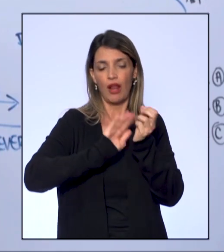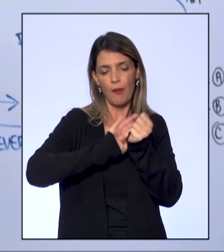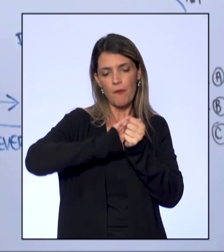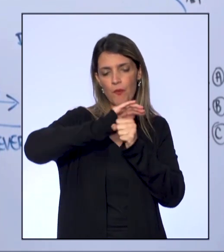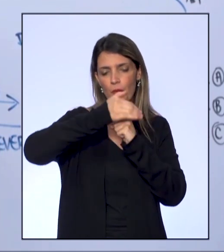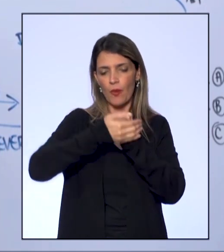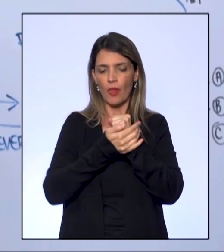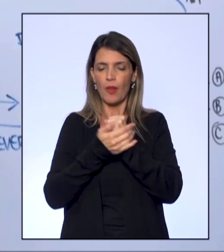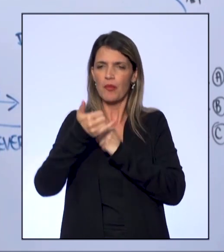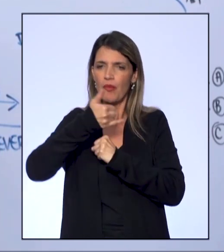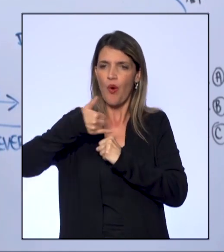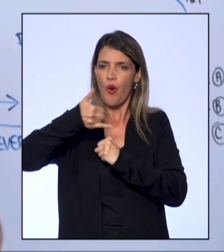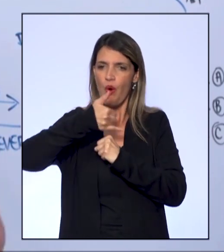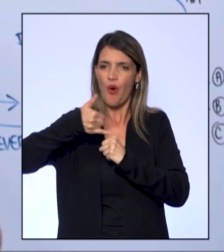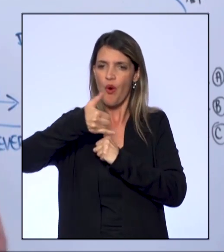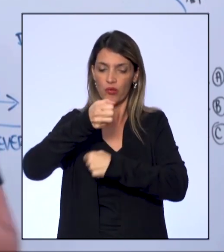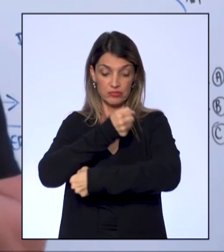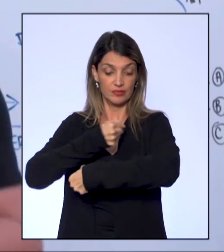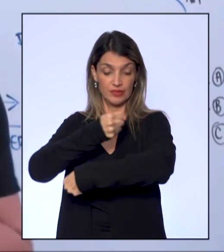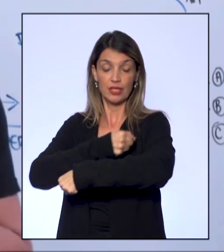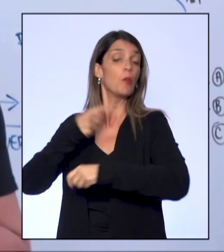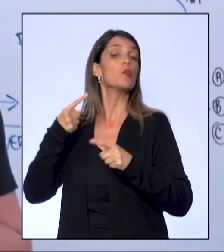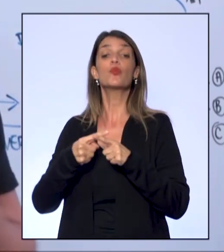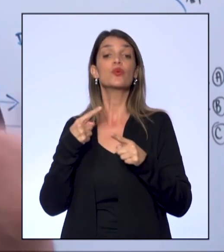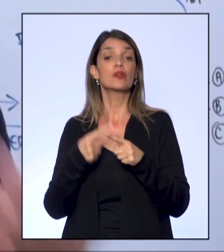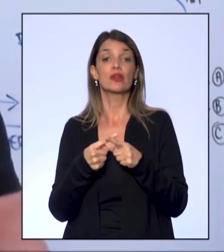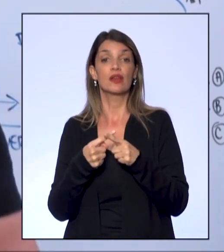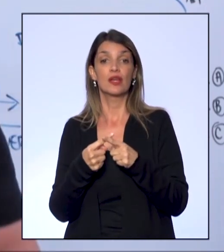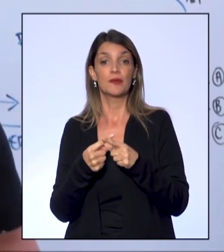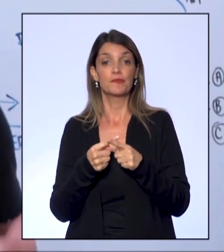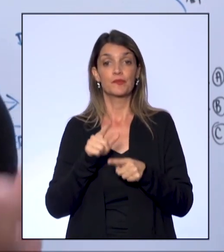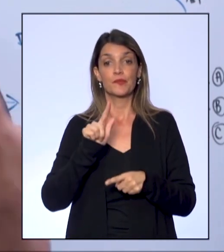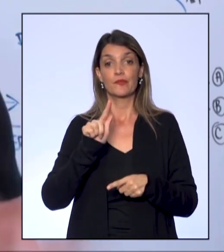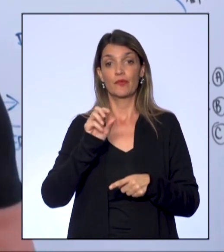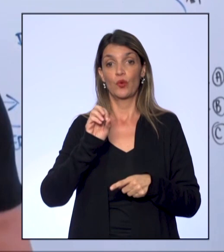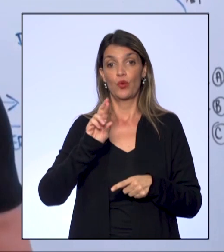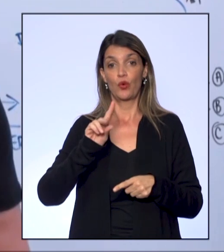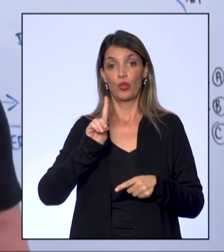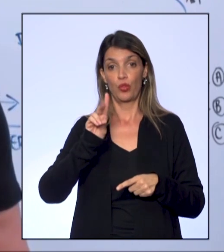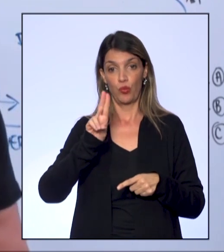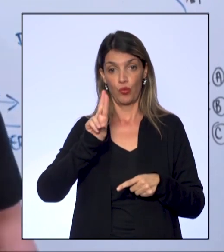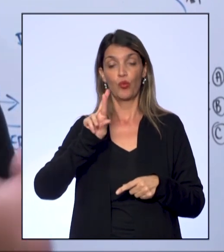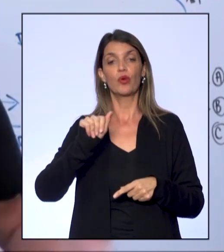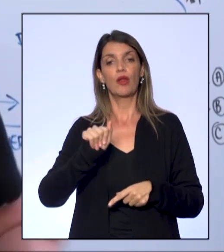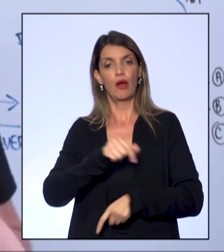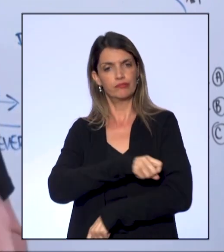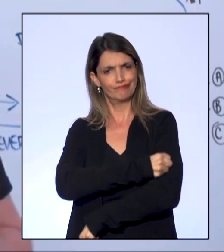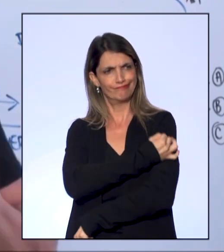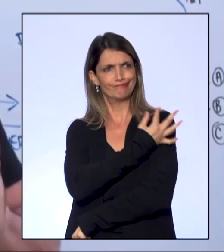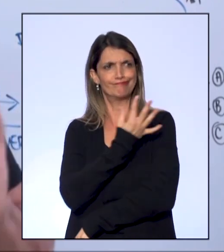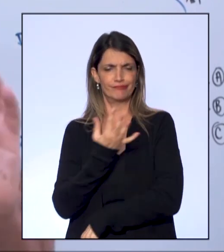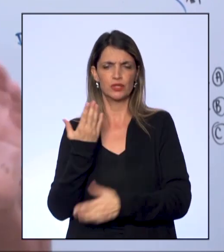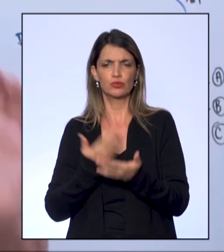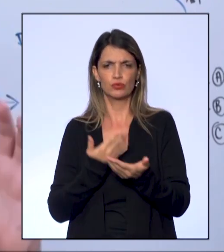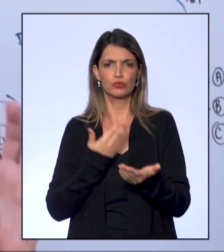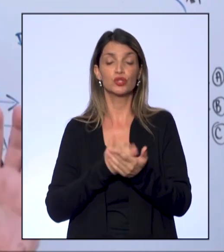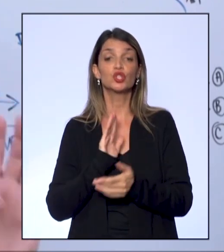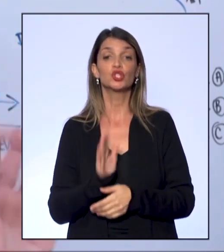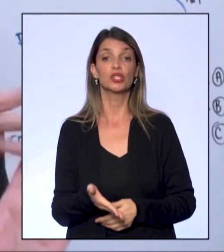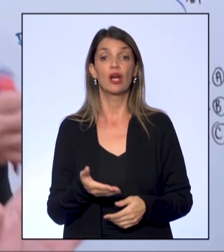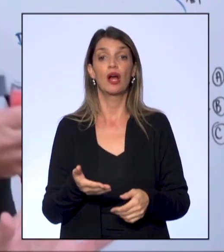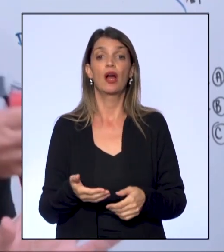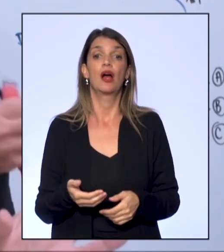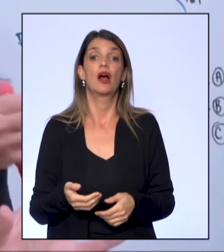de gordura que estava na panela, tá? Por quê? A gordura, vocês que estudam aí até no ensino fundamental, no ensino médio, a gordura, ela